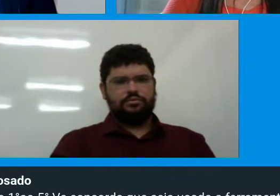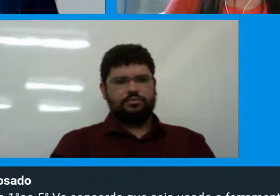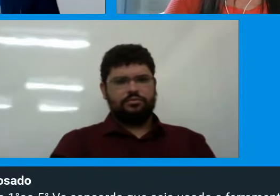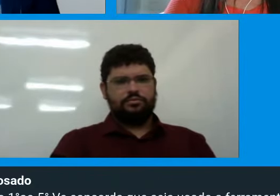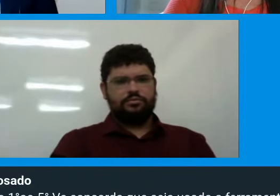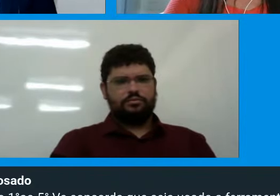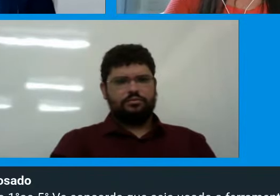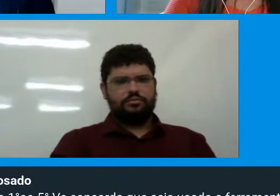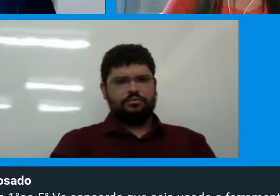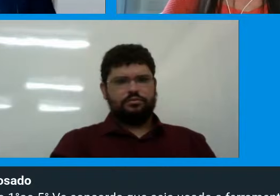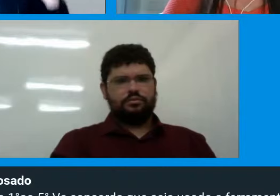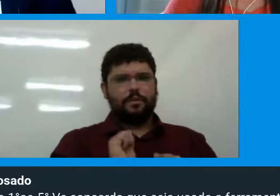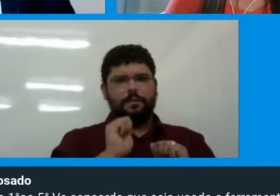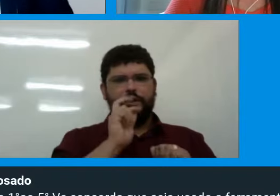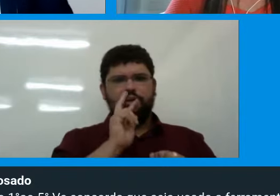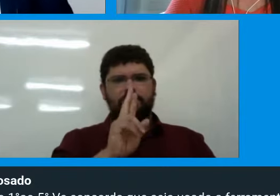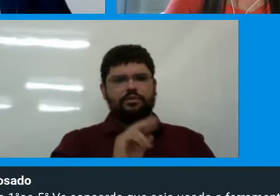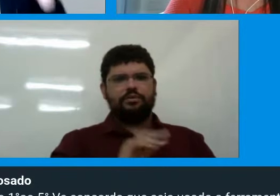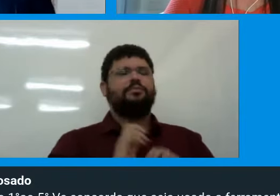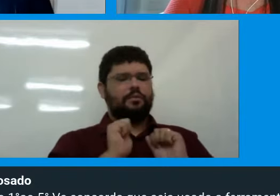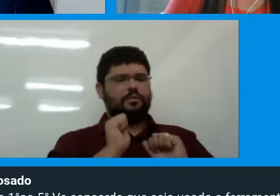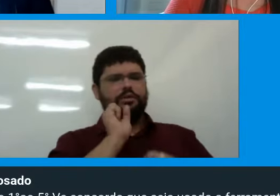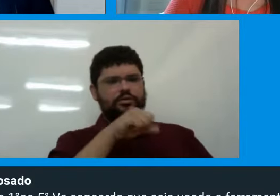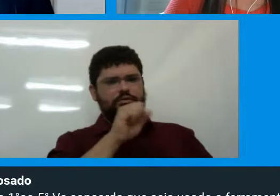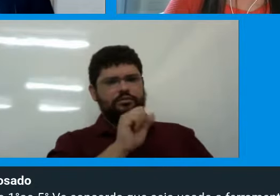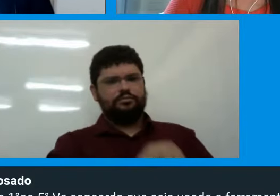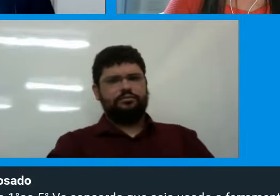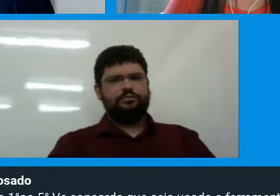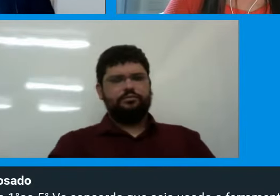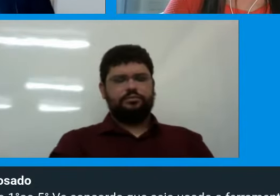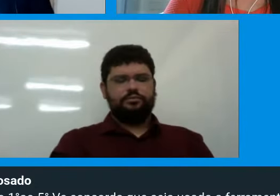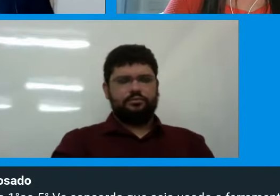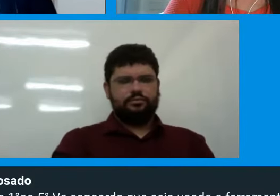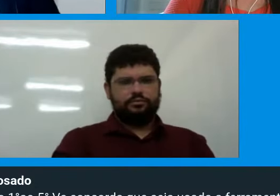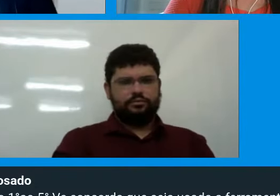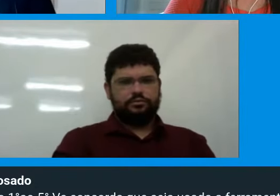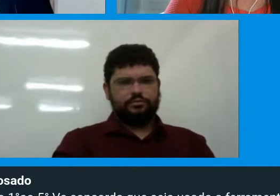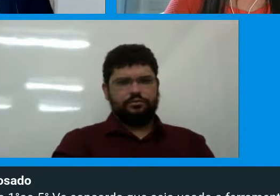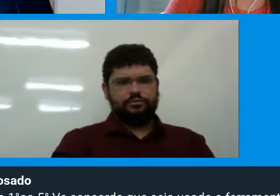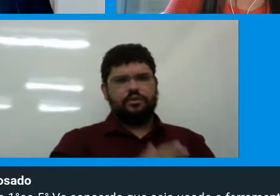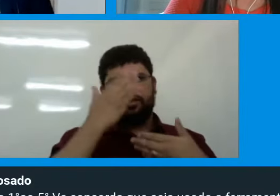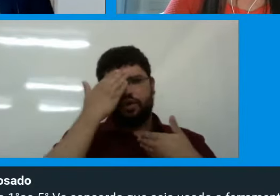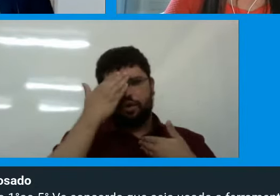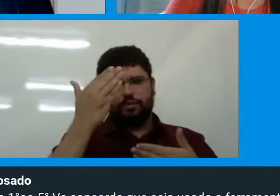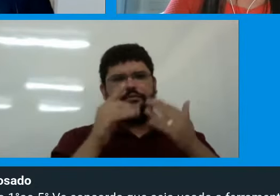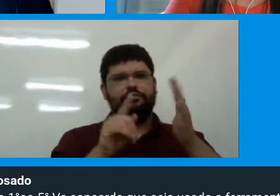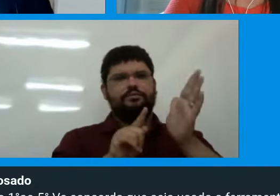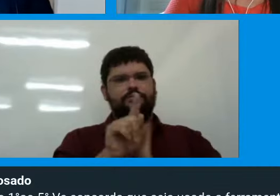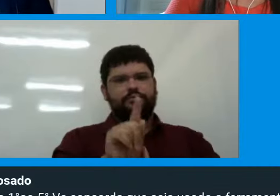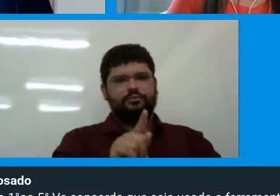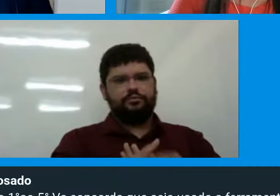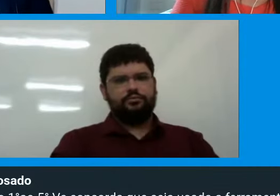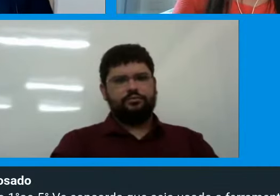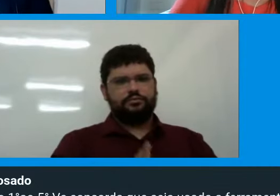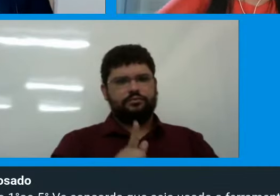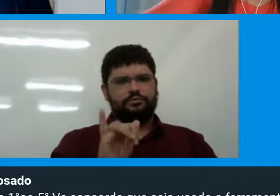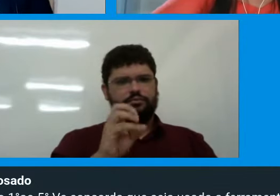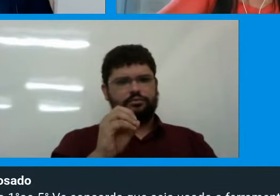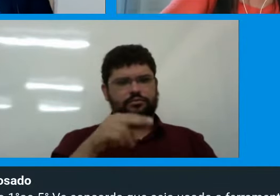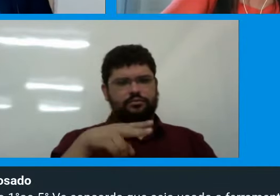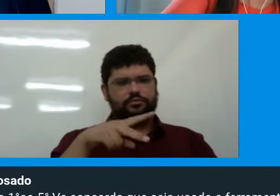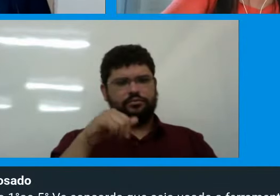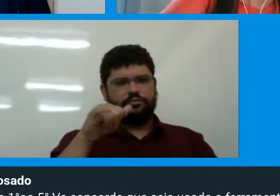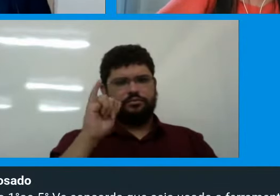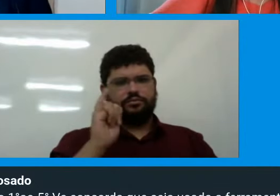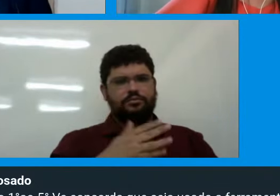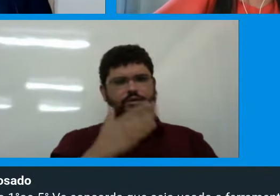Posso responder, Débora? Pode sim, Chico. Pronto. Obrigado pela pergunta, a Maria Giovanni, muitíssimo